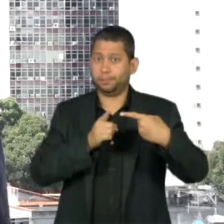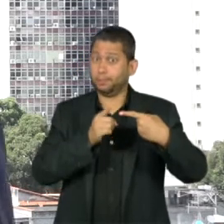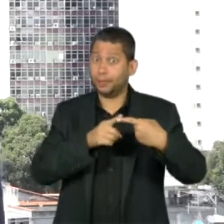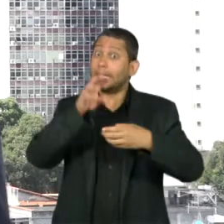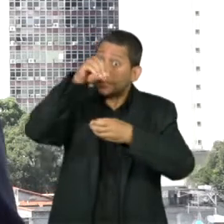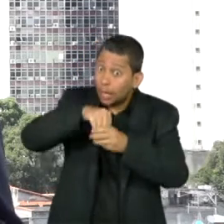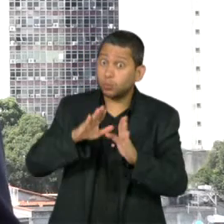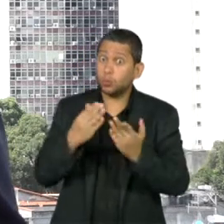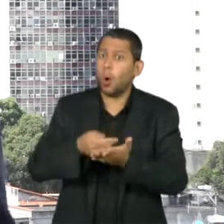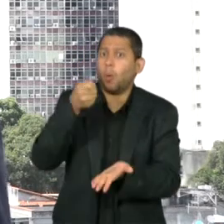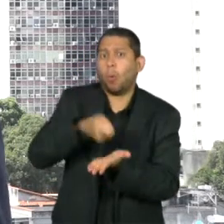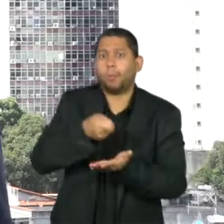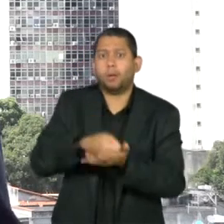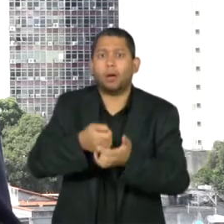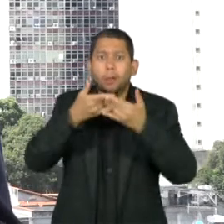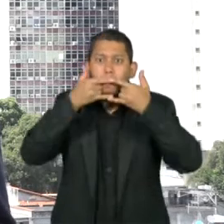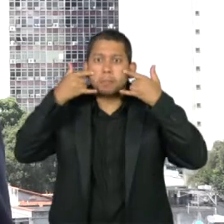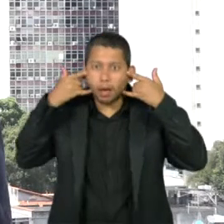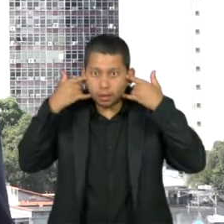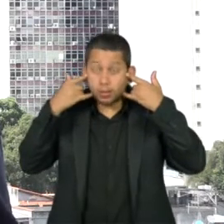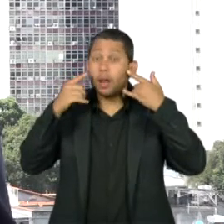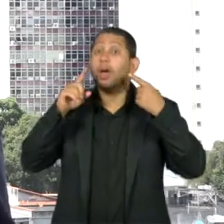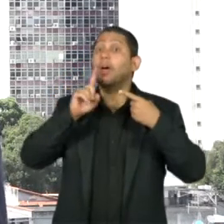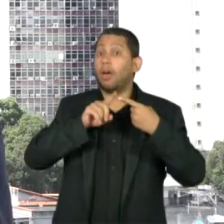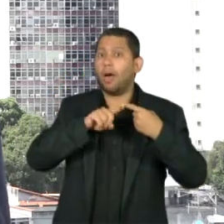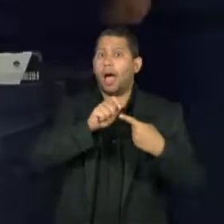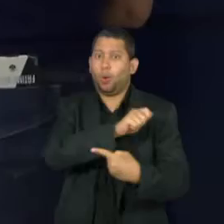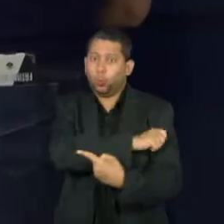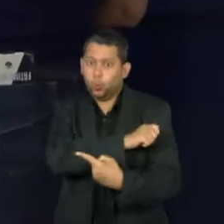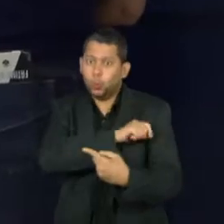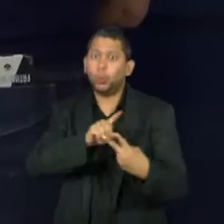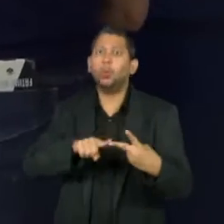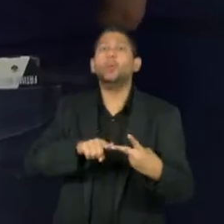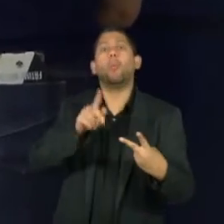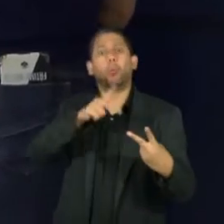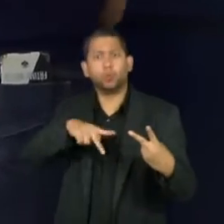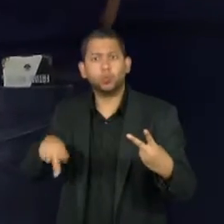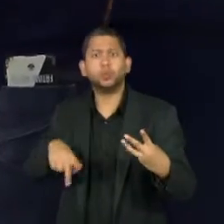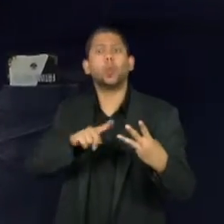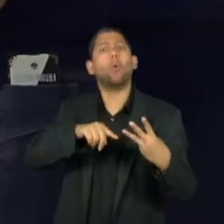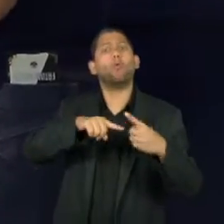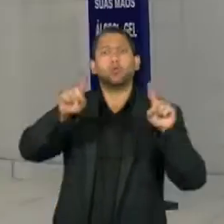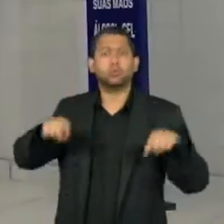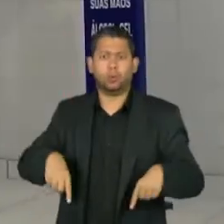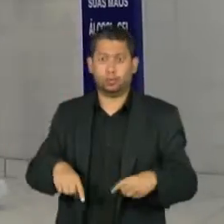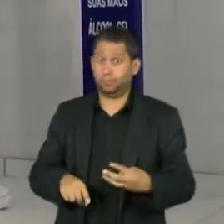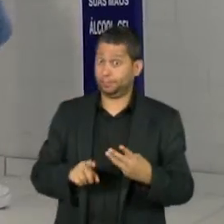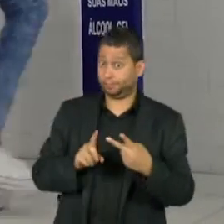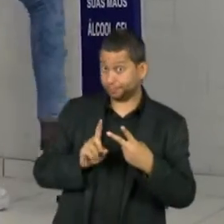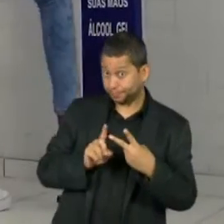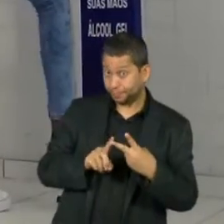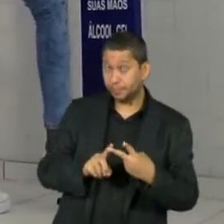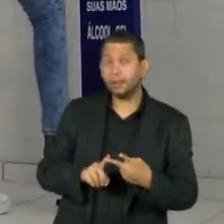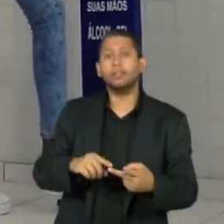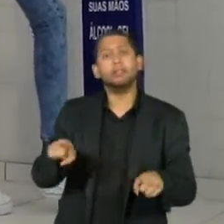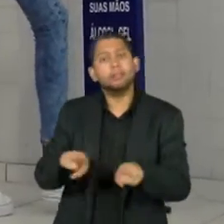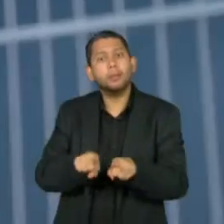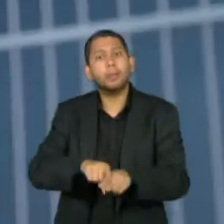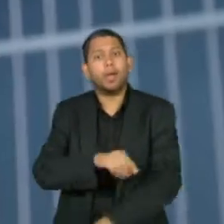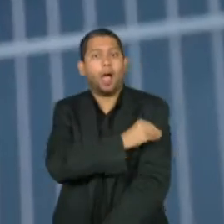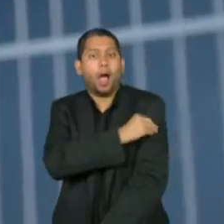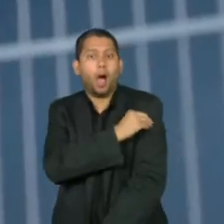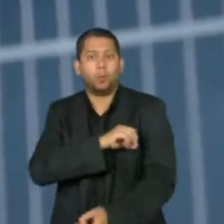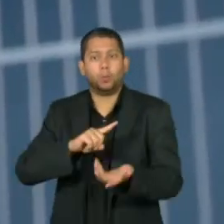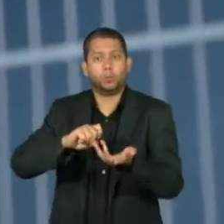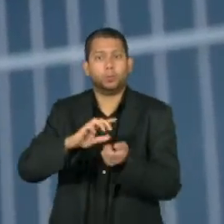das escolas é obrigatório para funcionários e estudantes. Álcool gel deve ser disponibilizado. Os ambientes